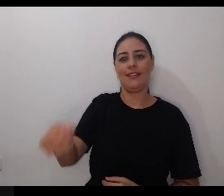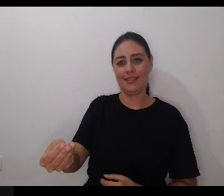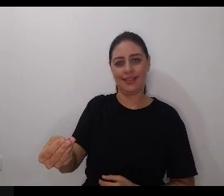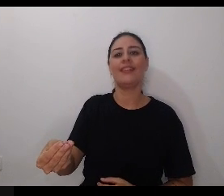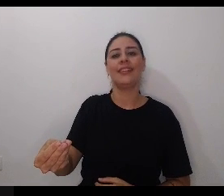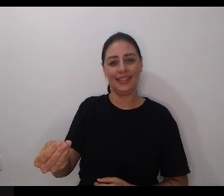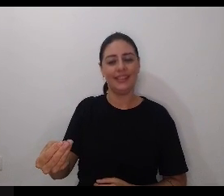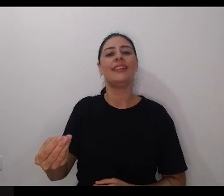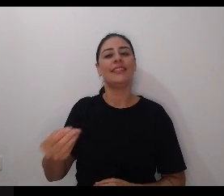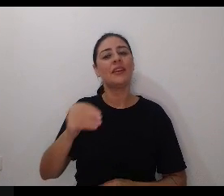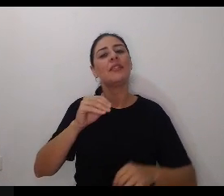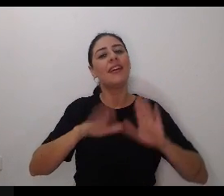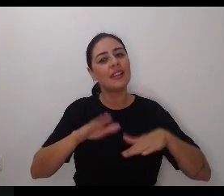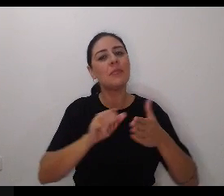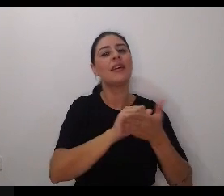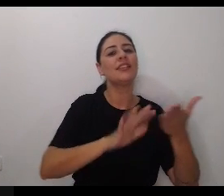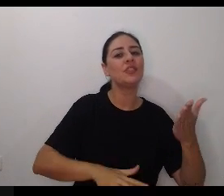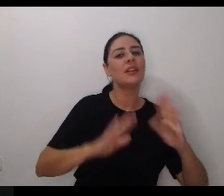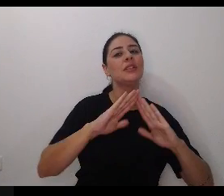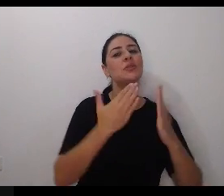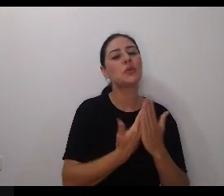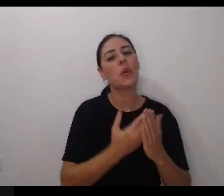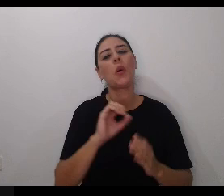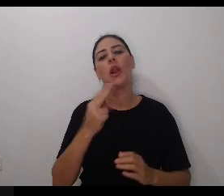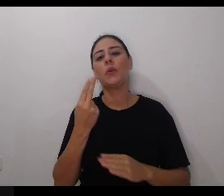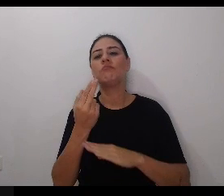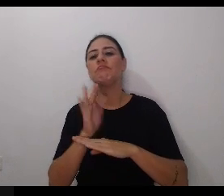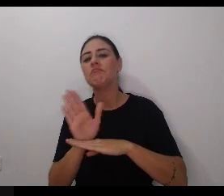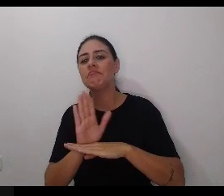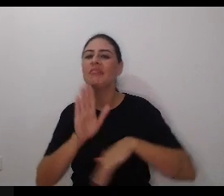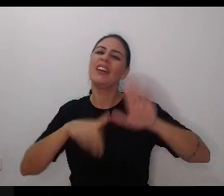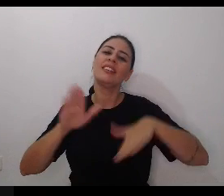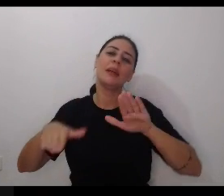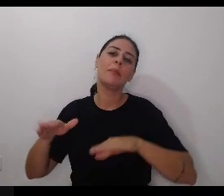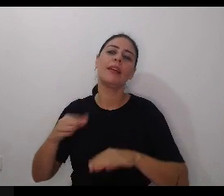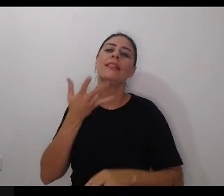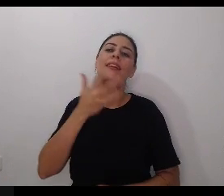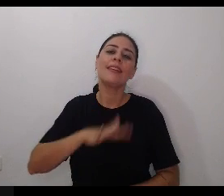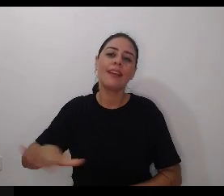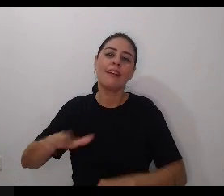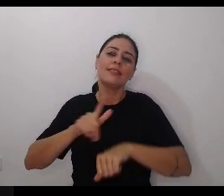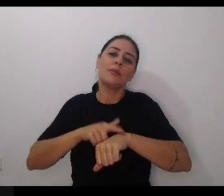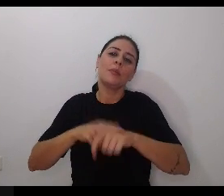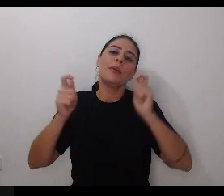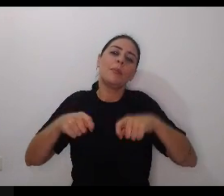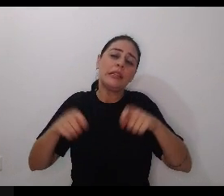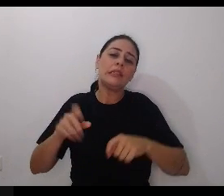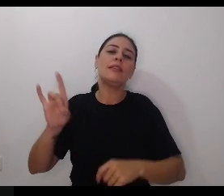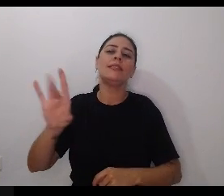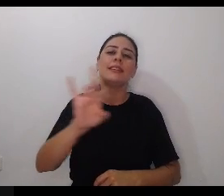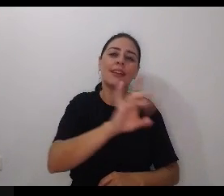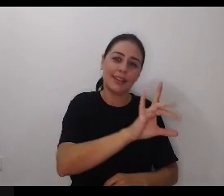outras atividades de um brincar mais livre ou as atividades escolares, né? Adaptando para